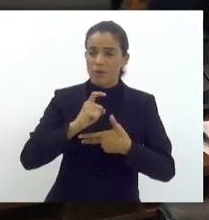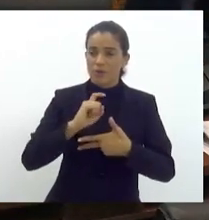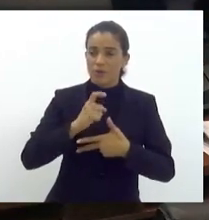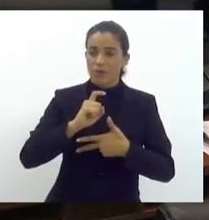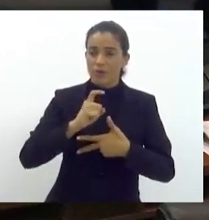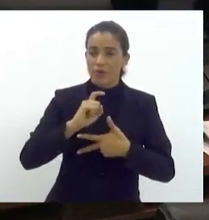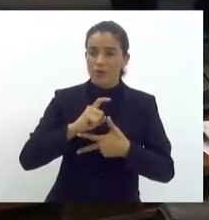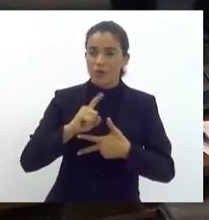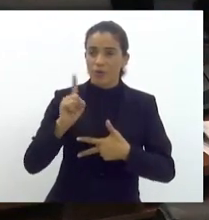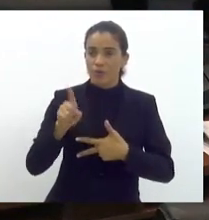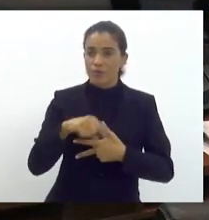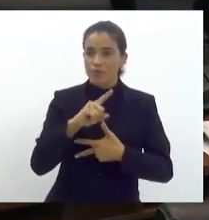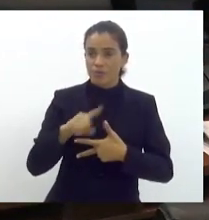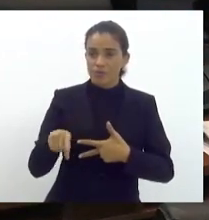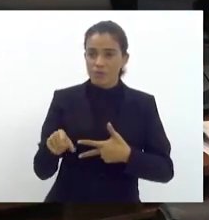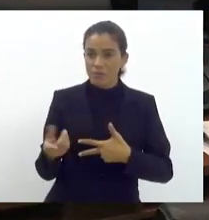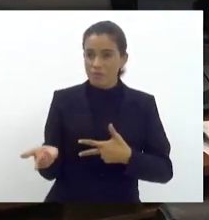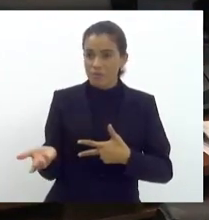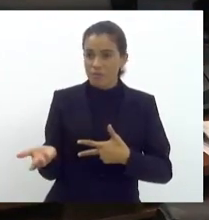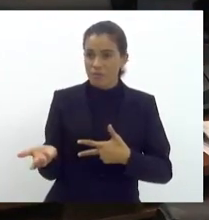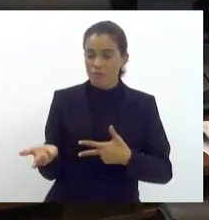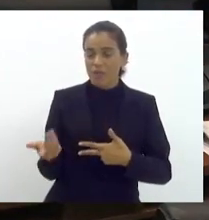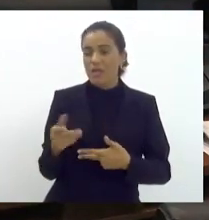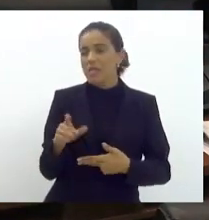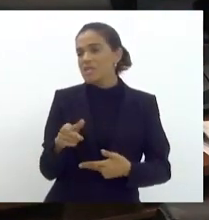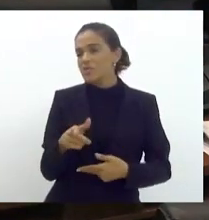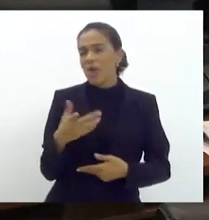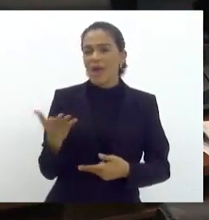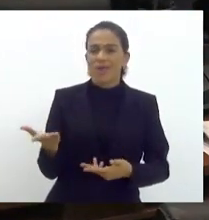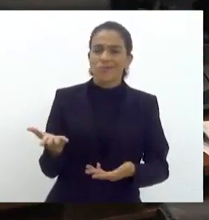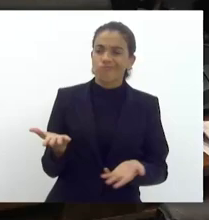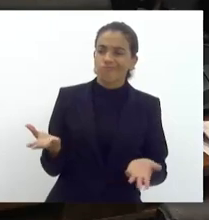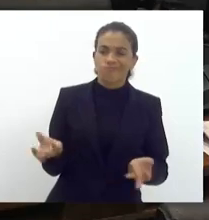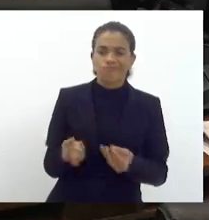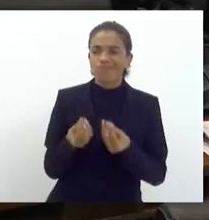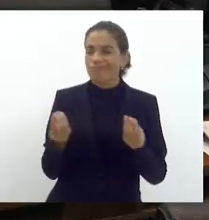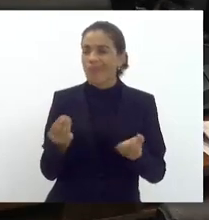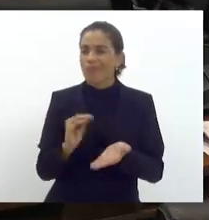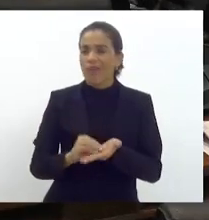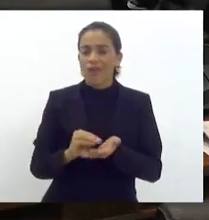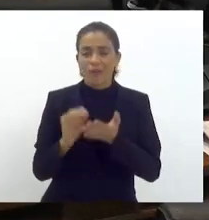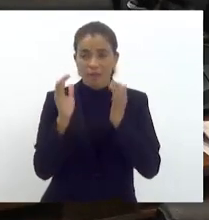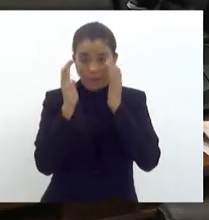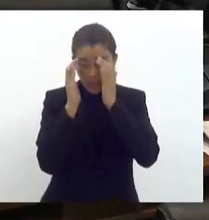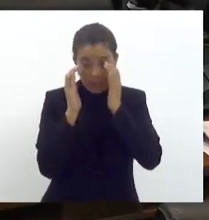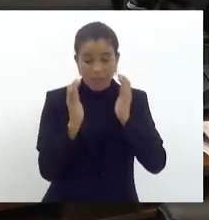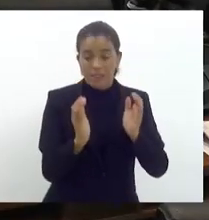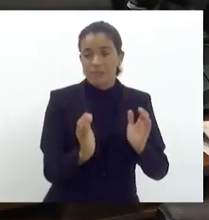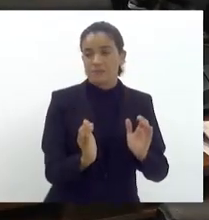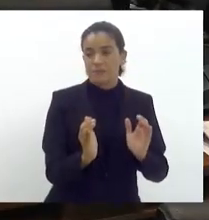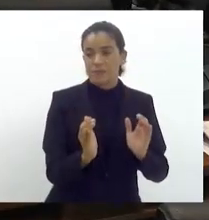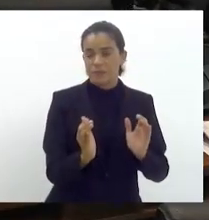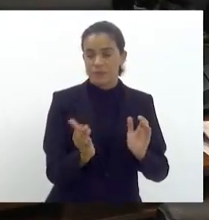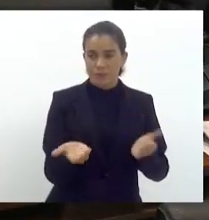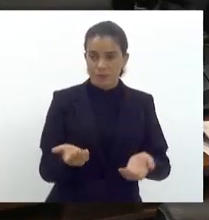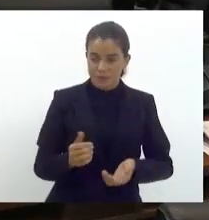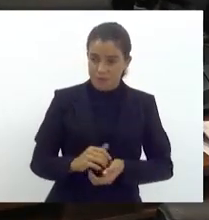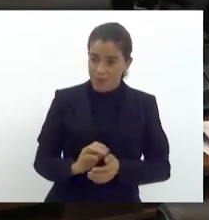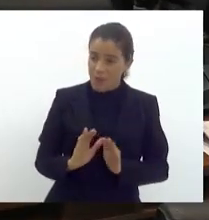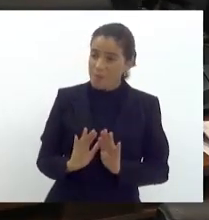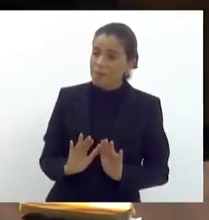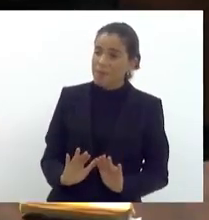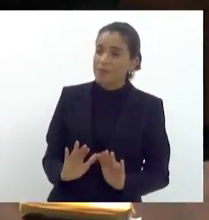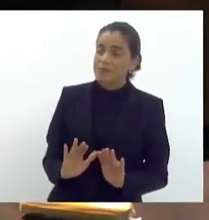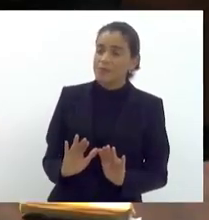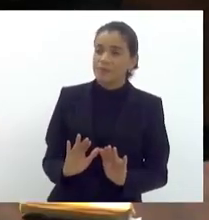podia ter modificado isso é no mínimo desrespeitoso mas